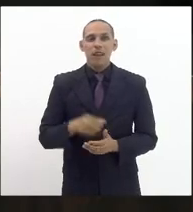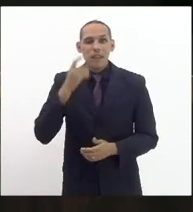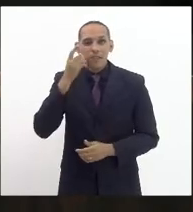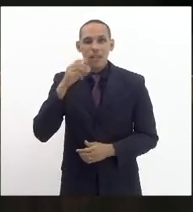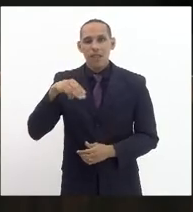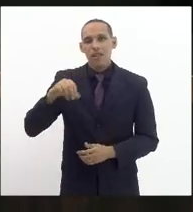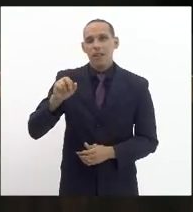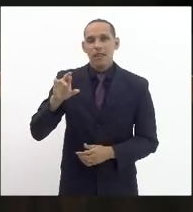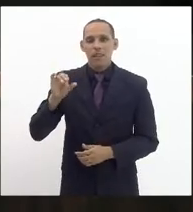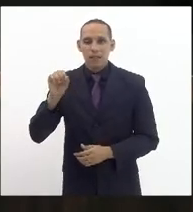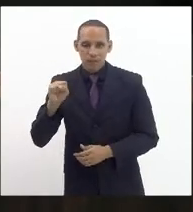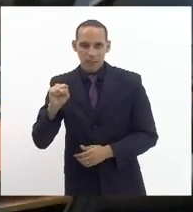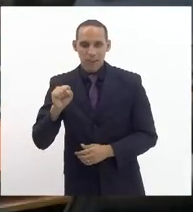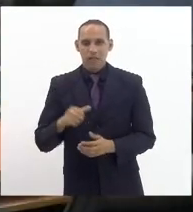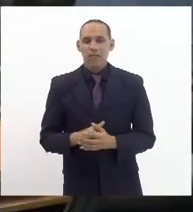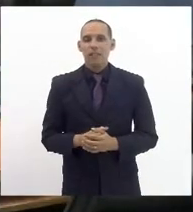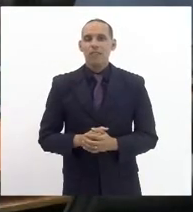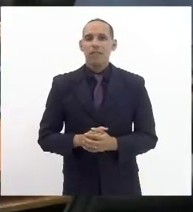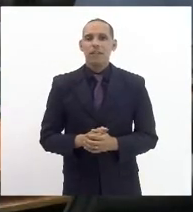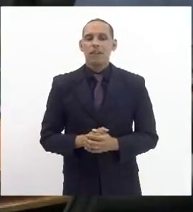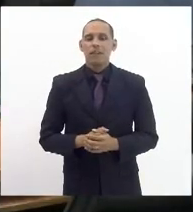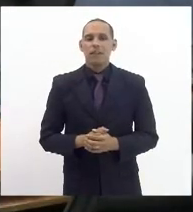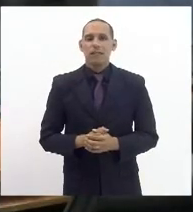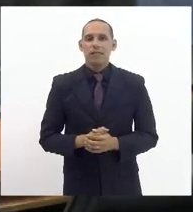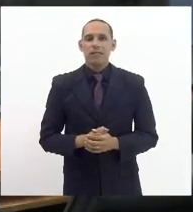Marcos Vinícius.